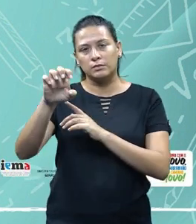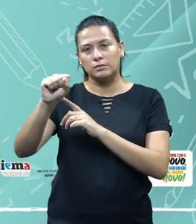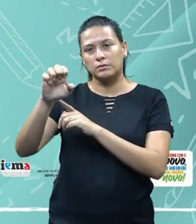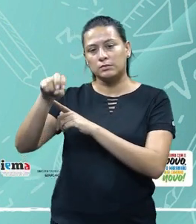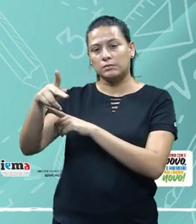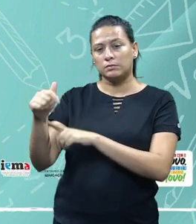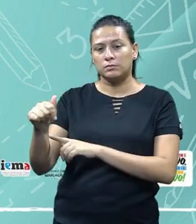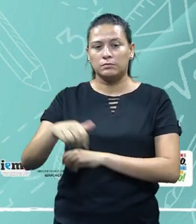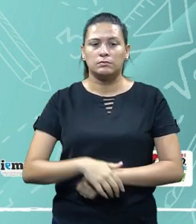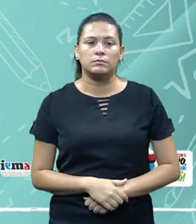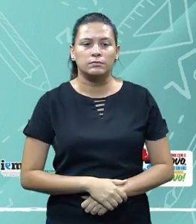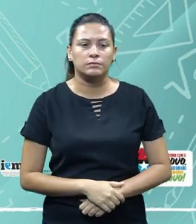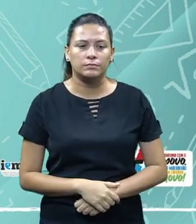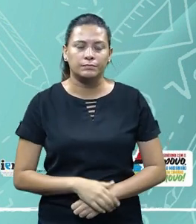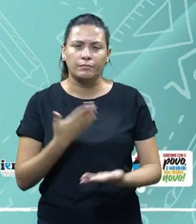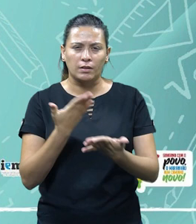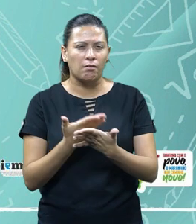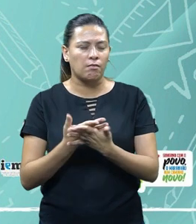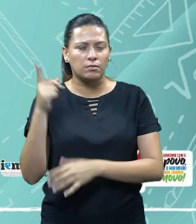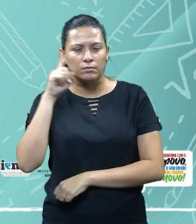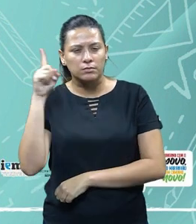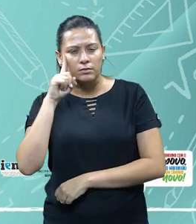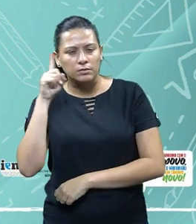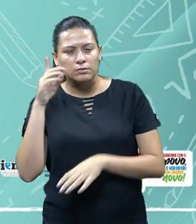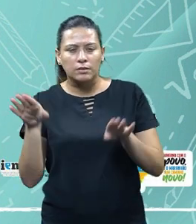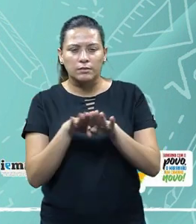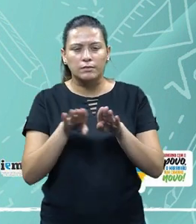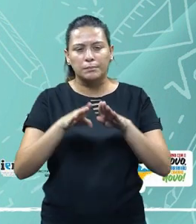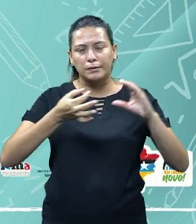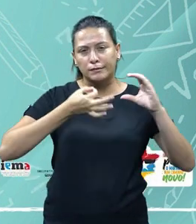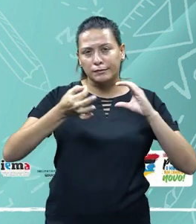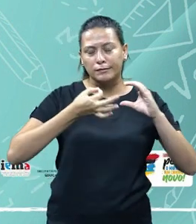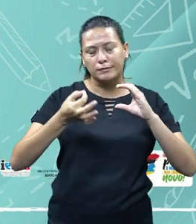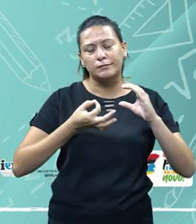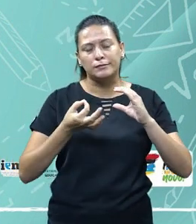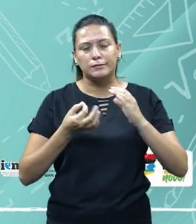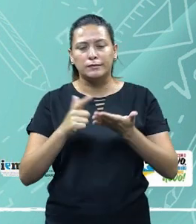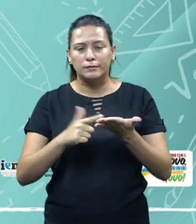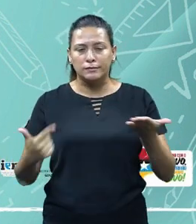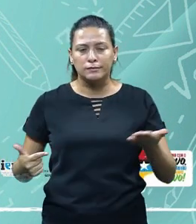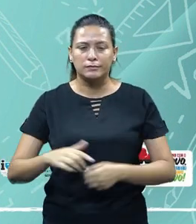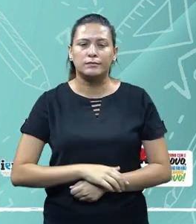ah servem muito pras nossas aulas do dia a dia e críticas literárias fichamento de texto